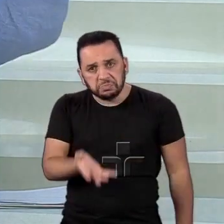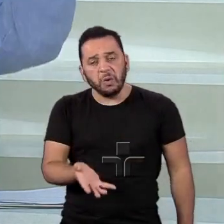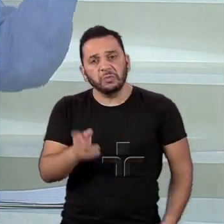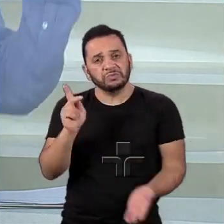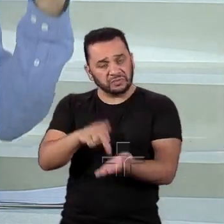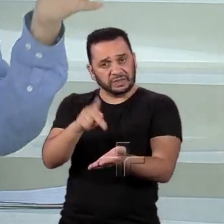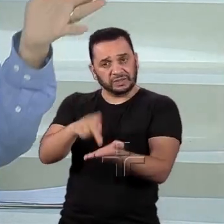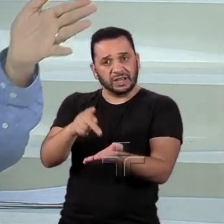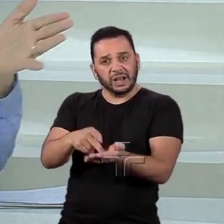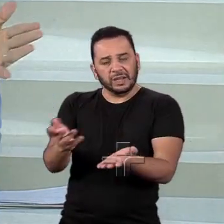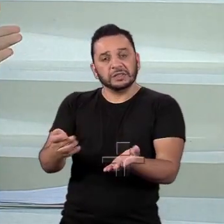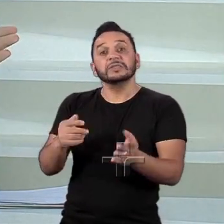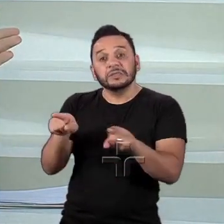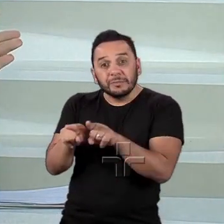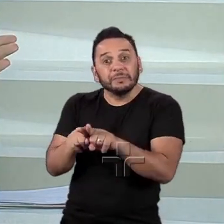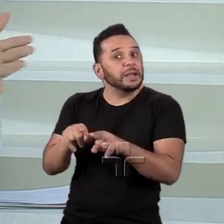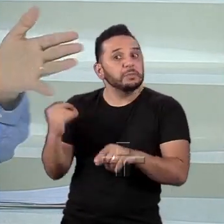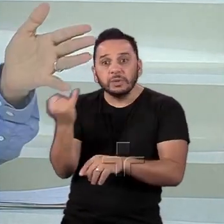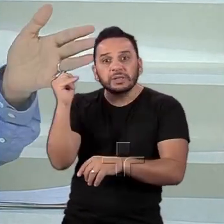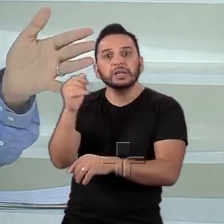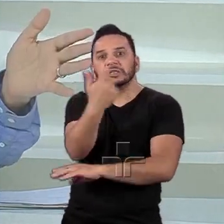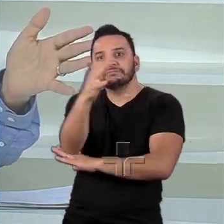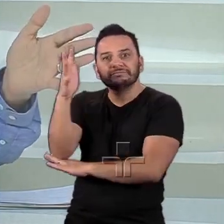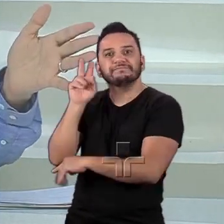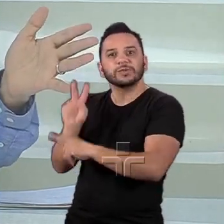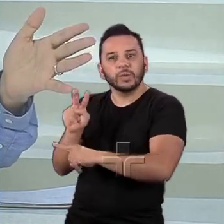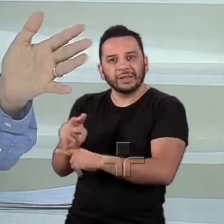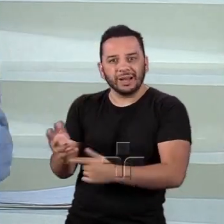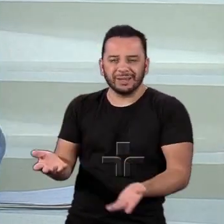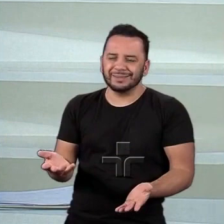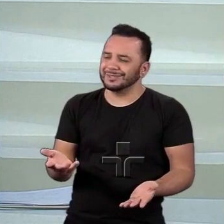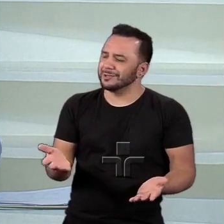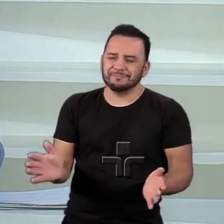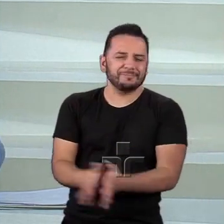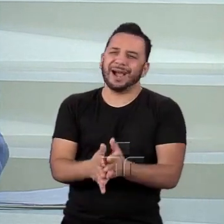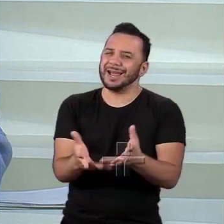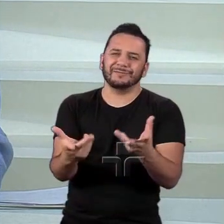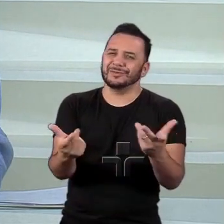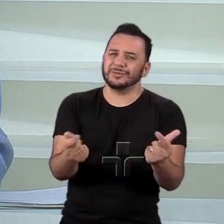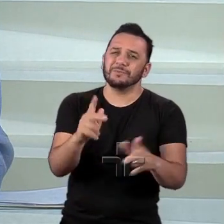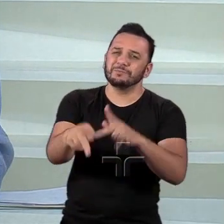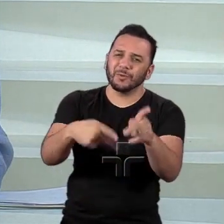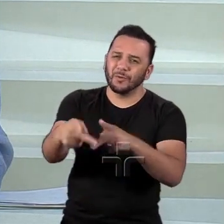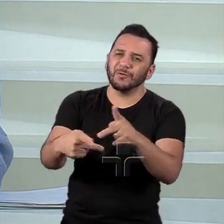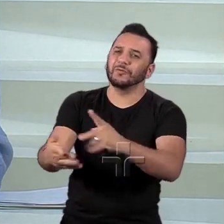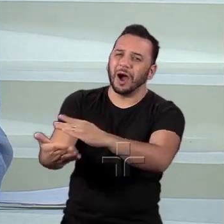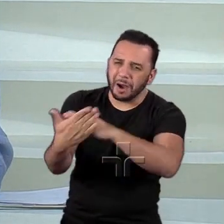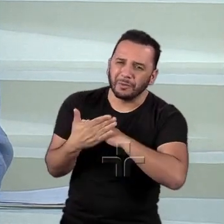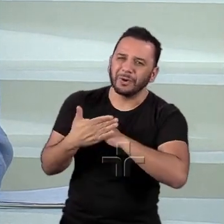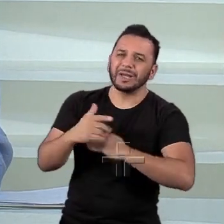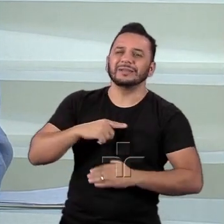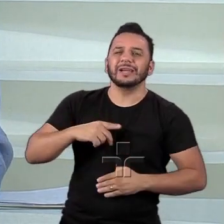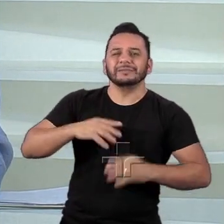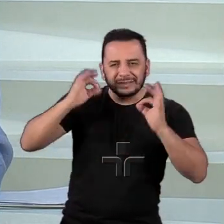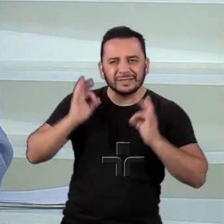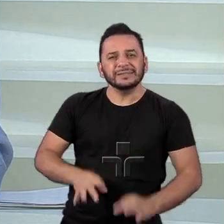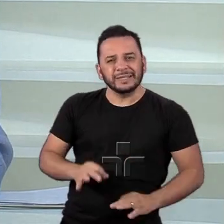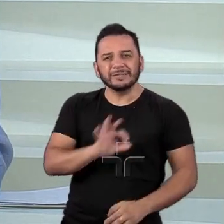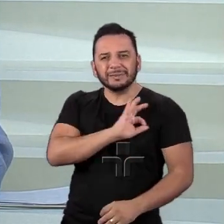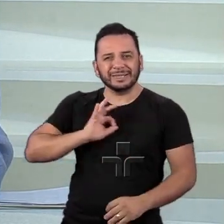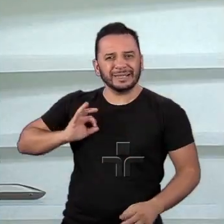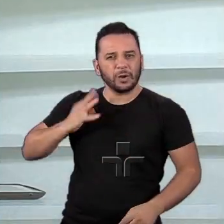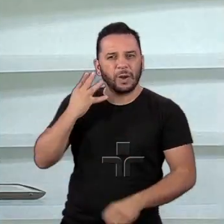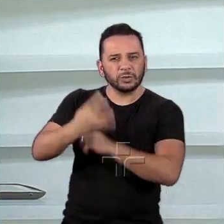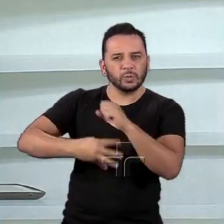numa moldura de cultura de paz e democracia. Portanto, é uma joia. Se o povo nos apoiar, tenho certeza que ela fará sucesso nos próximos 4